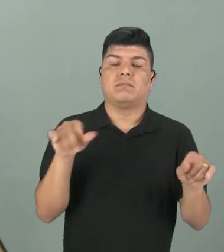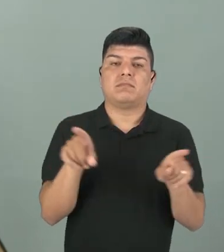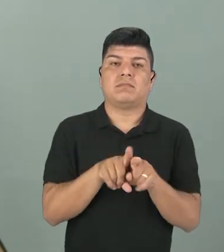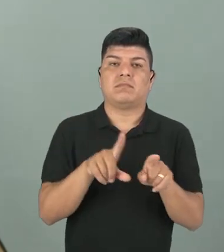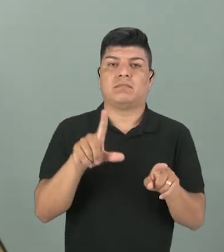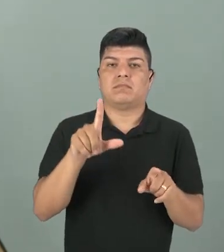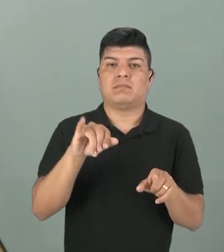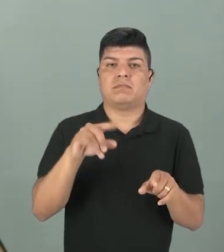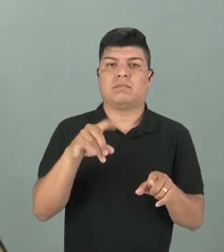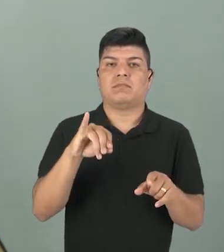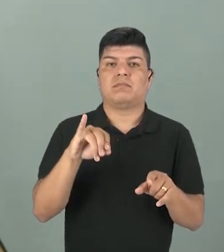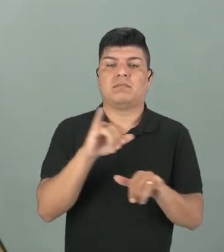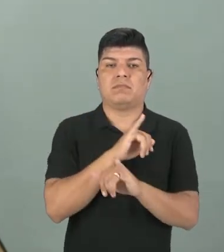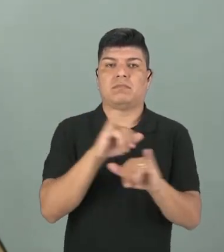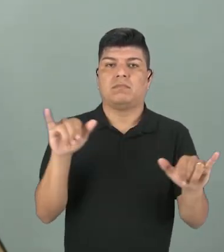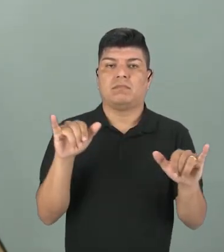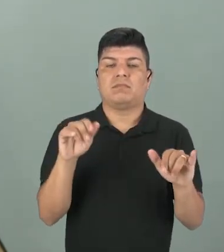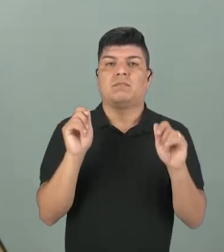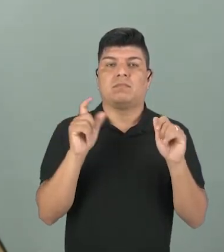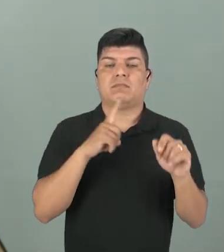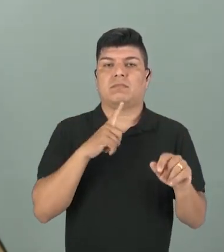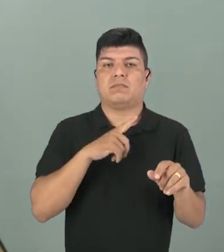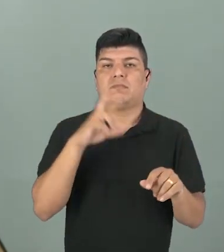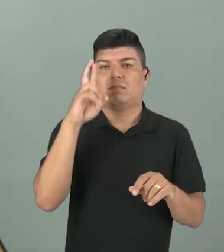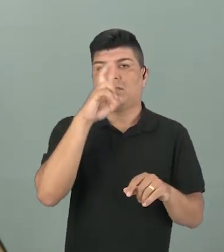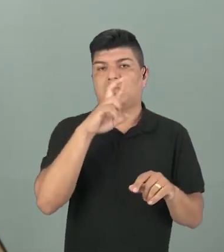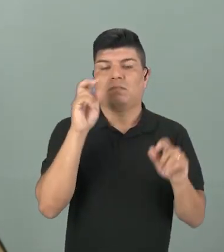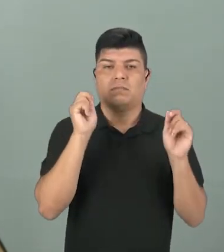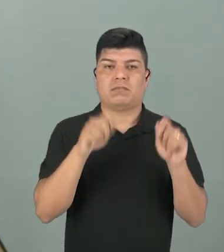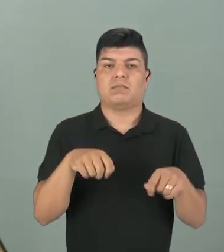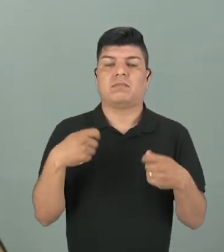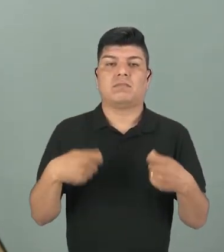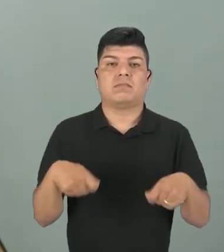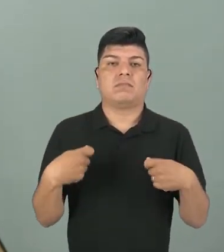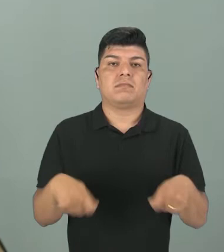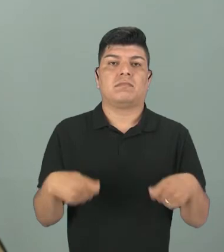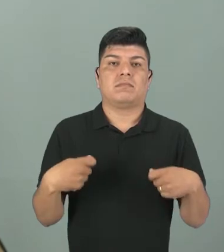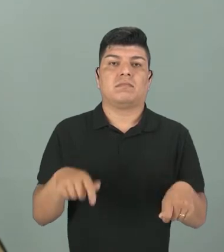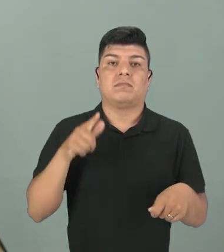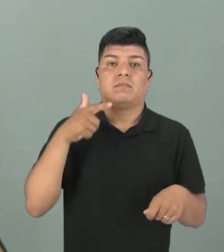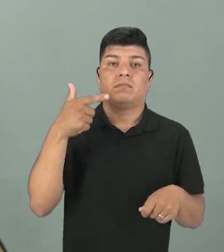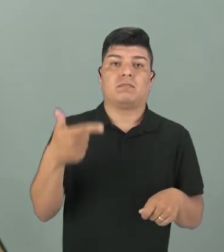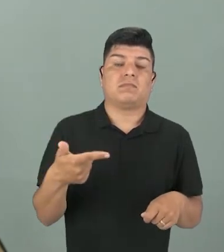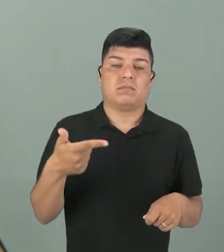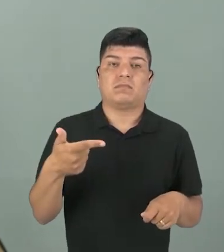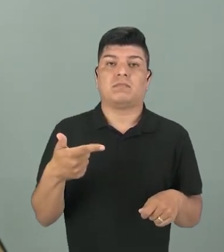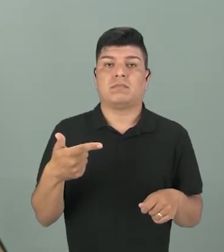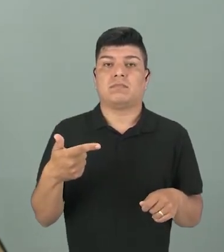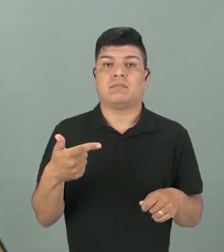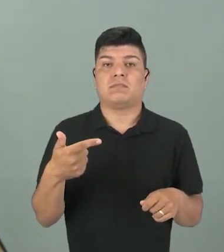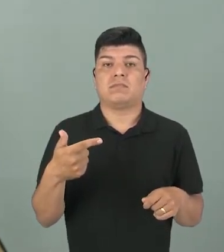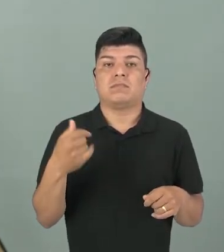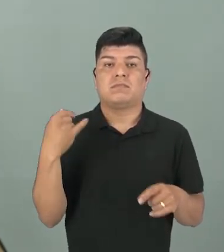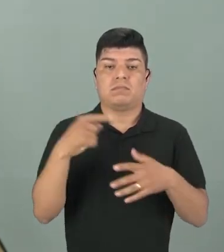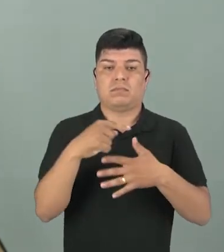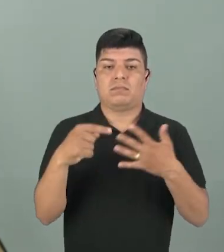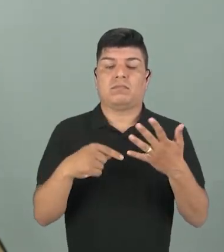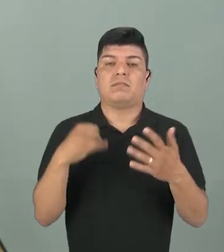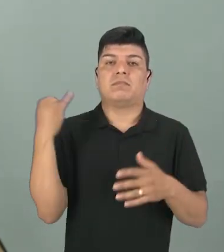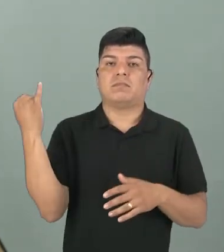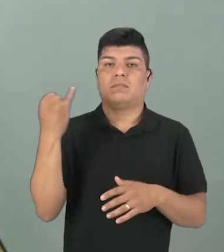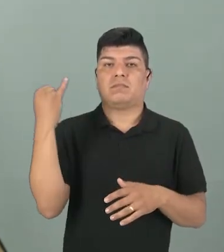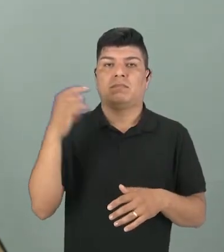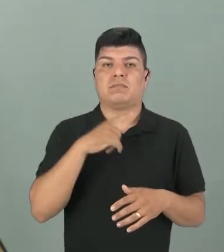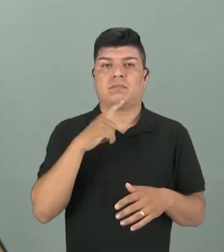e do lead da notícia, nós também temos que observar alguns outros pontos importantes existentes